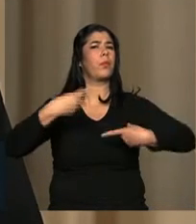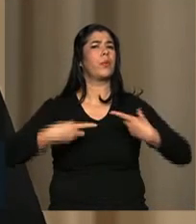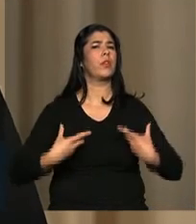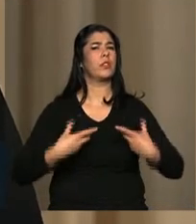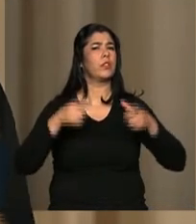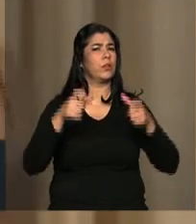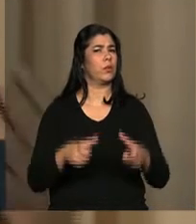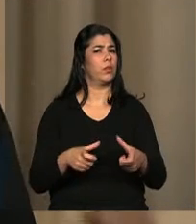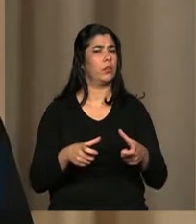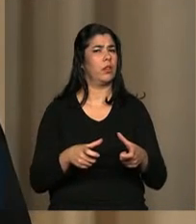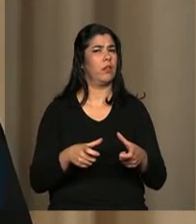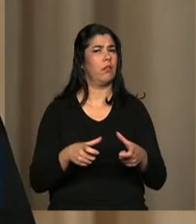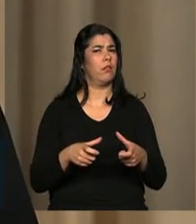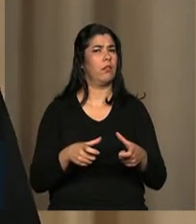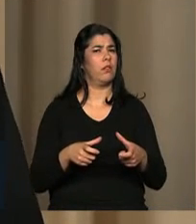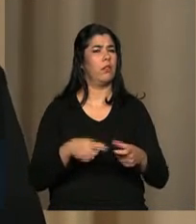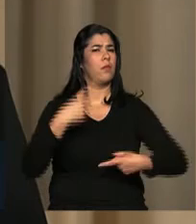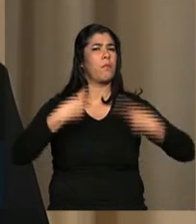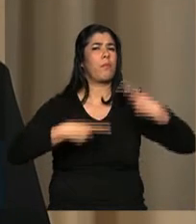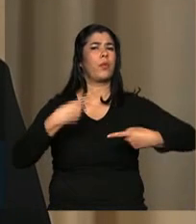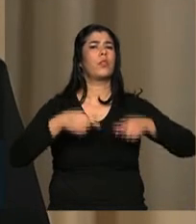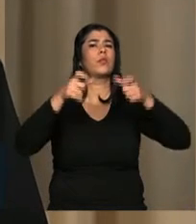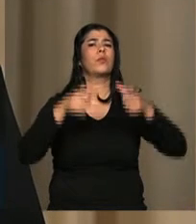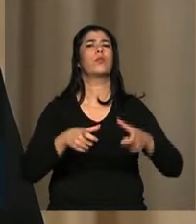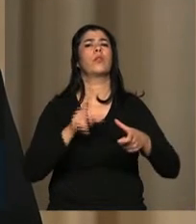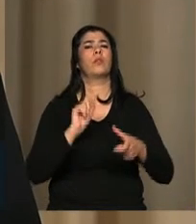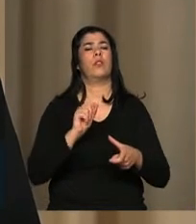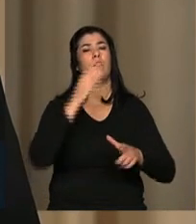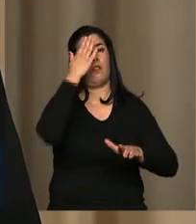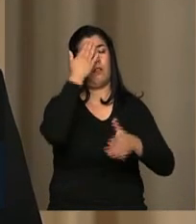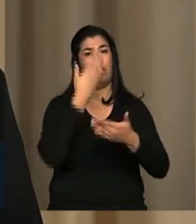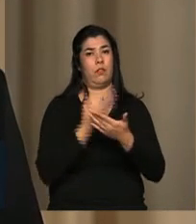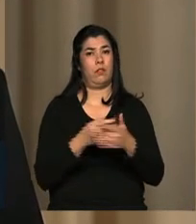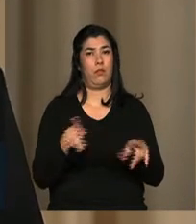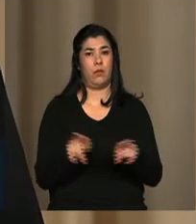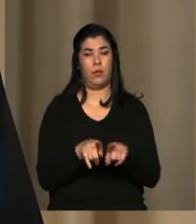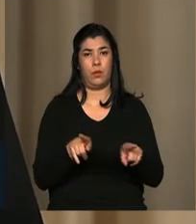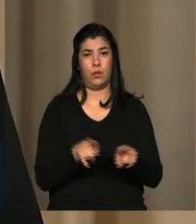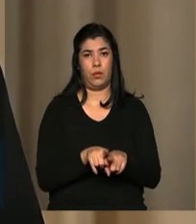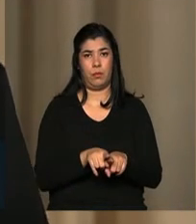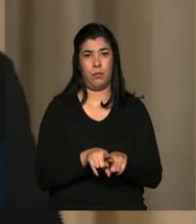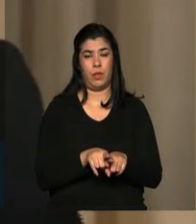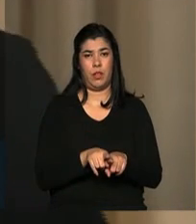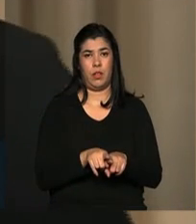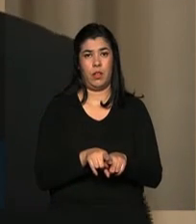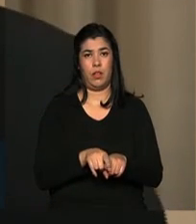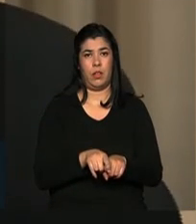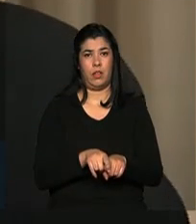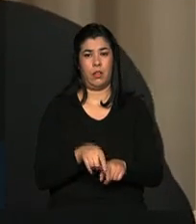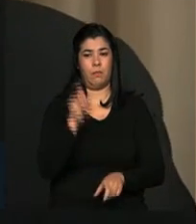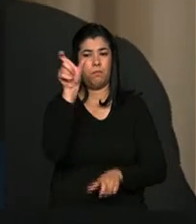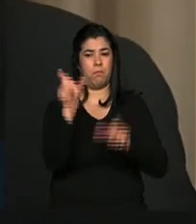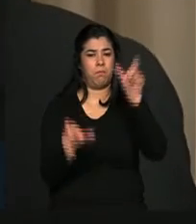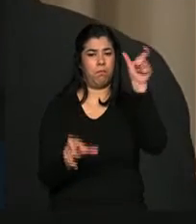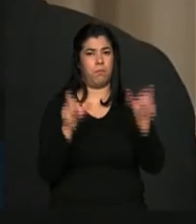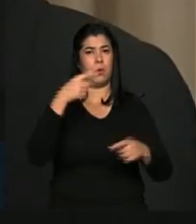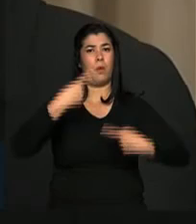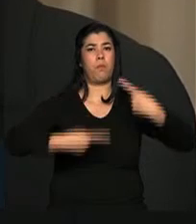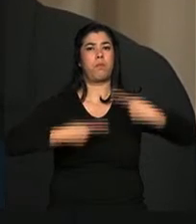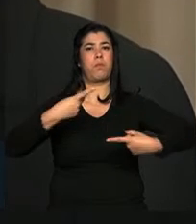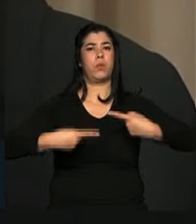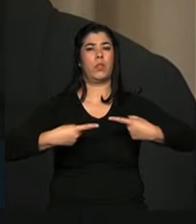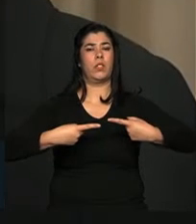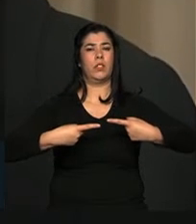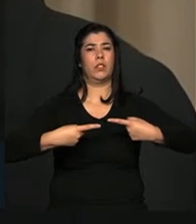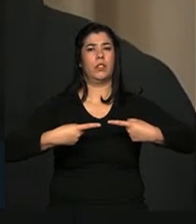que, mais do que política local, o senhor acreditava na política pessoal para que ela pudesse ser